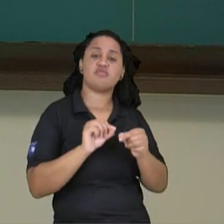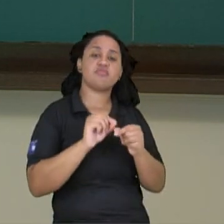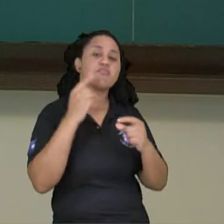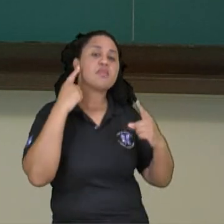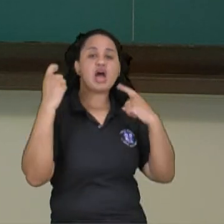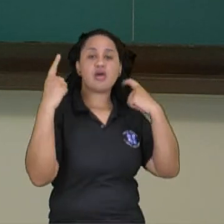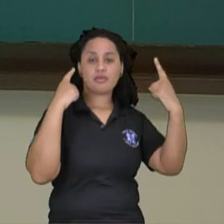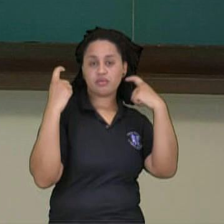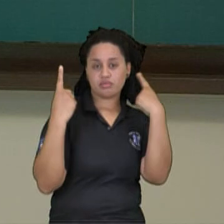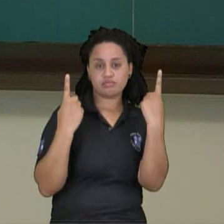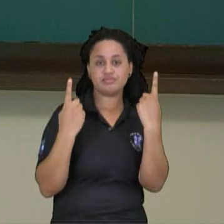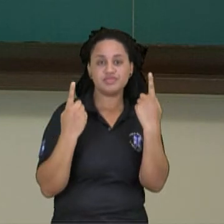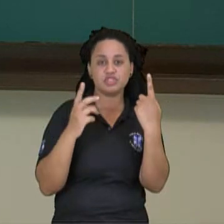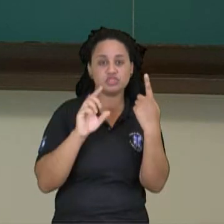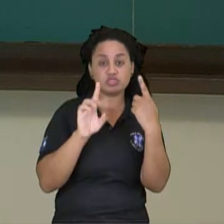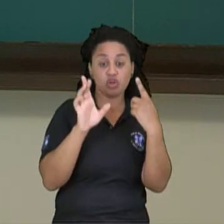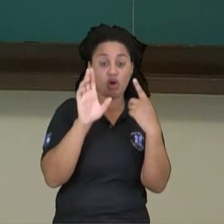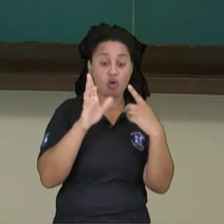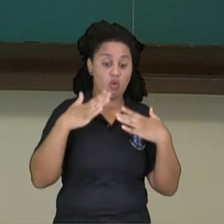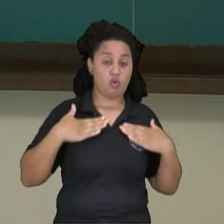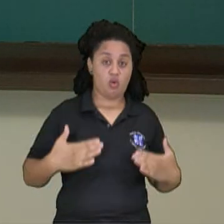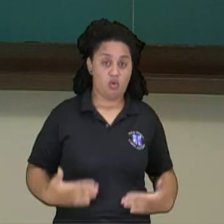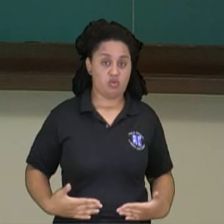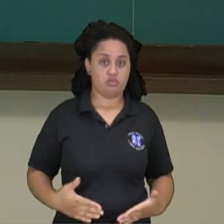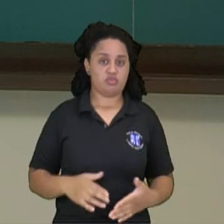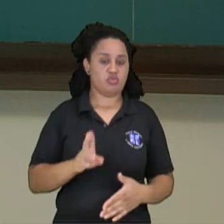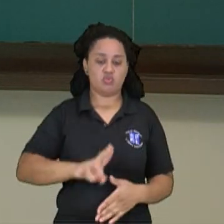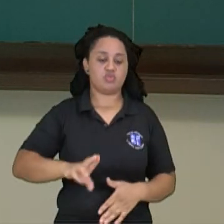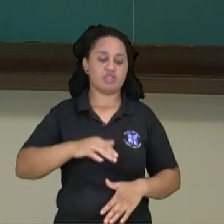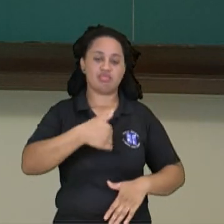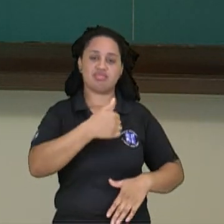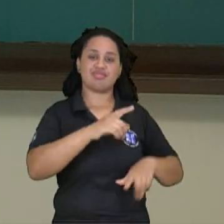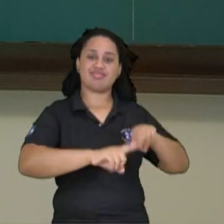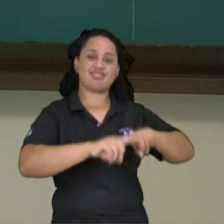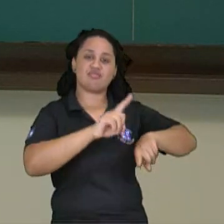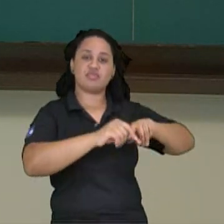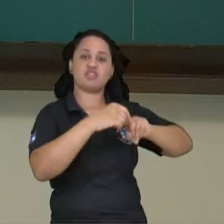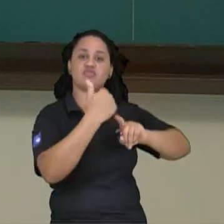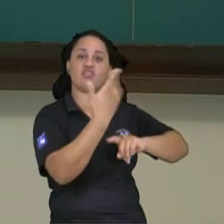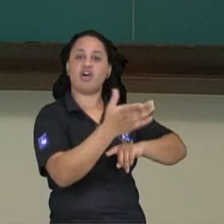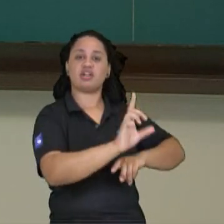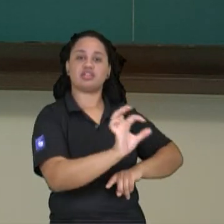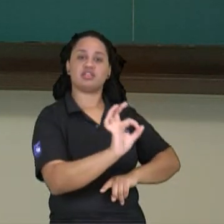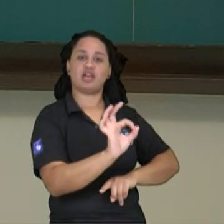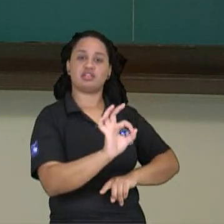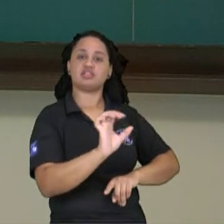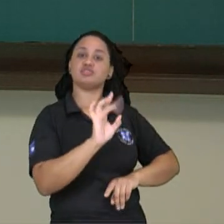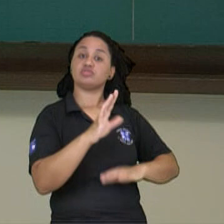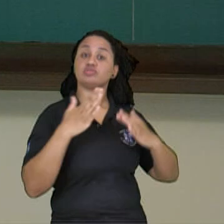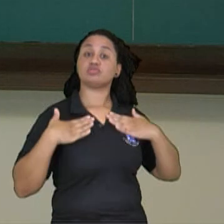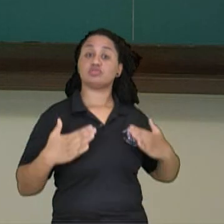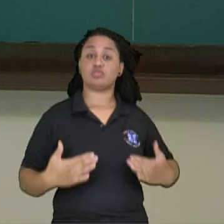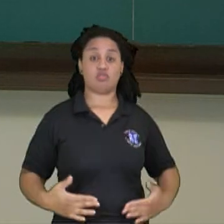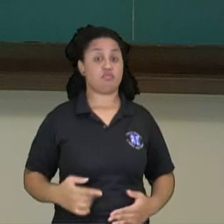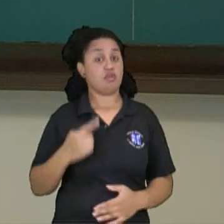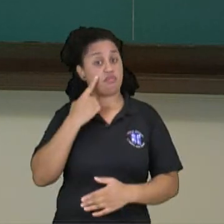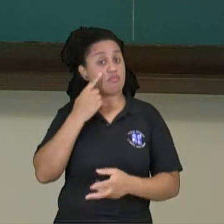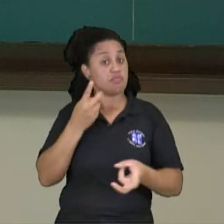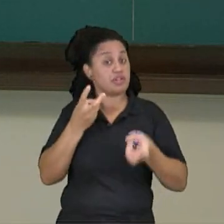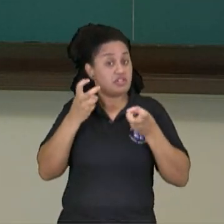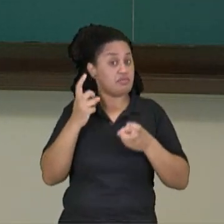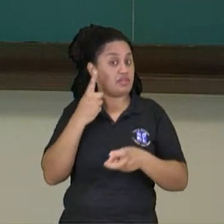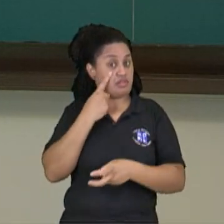sons, utilizando o seu próprio corpo. Eles não utilizam mais material nenhum, apenas o corpo. Veja que